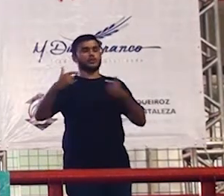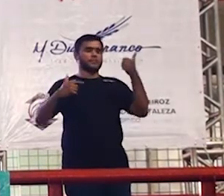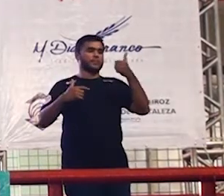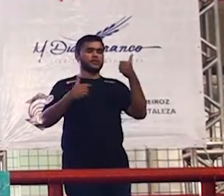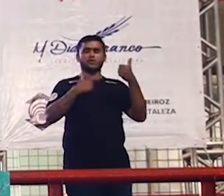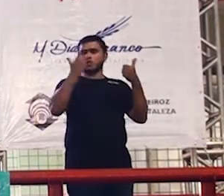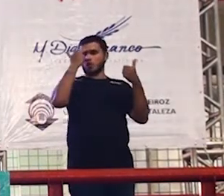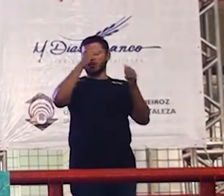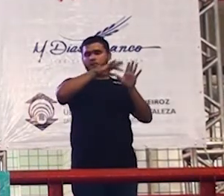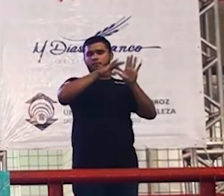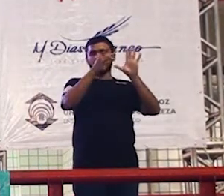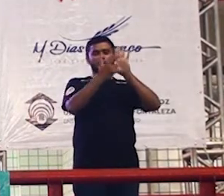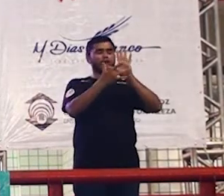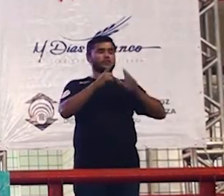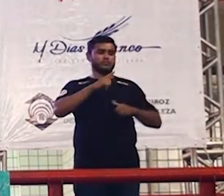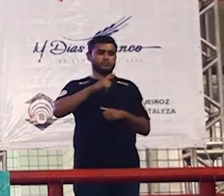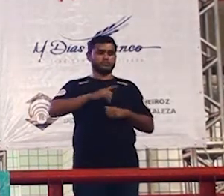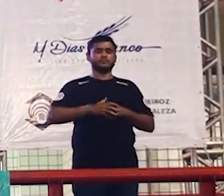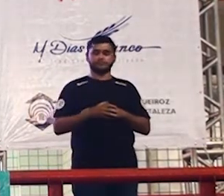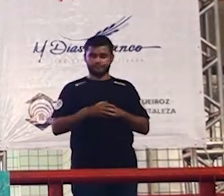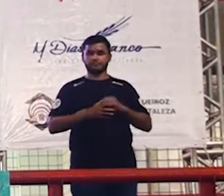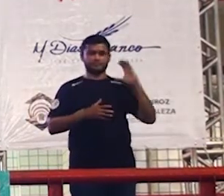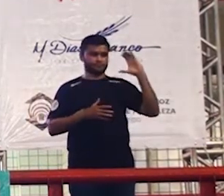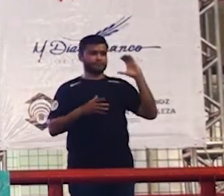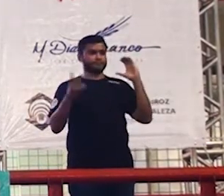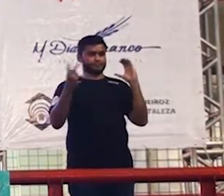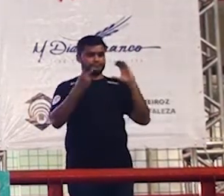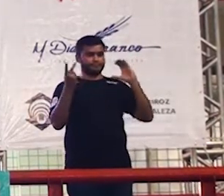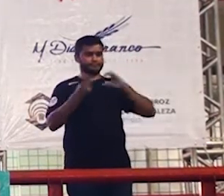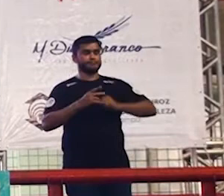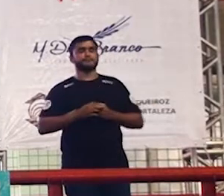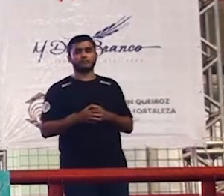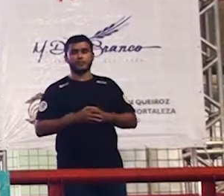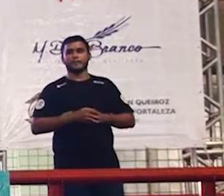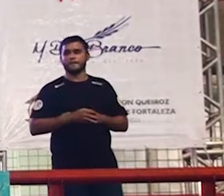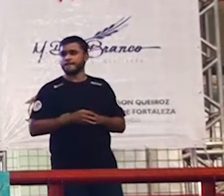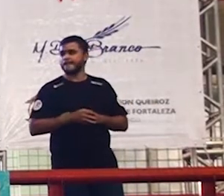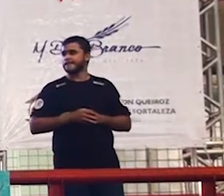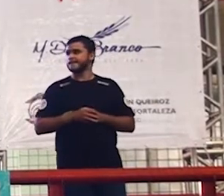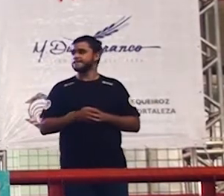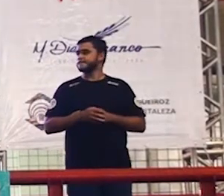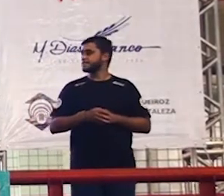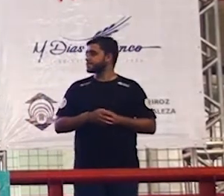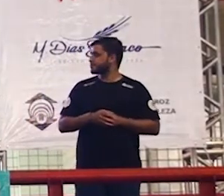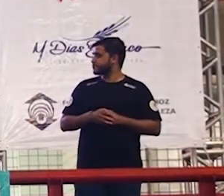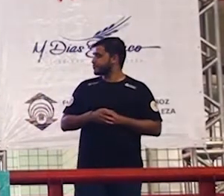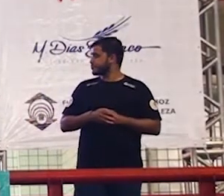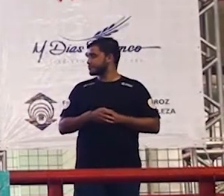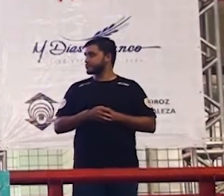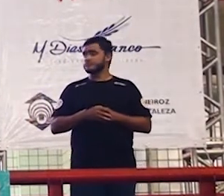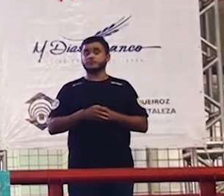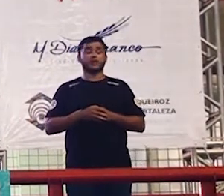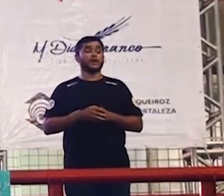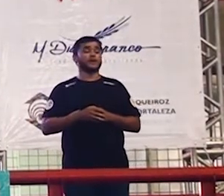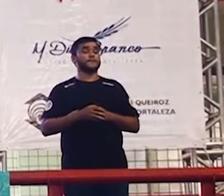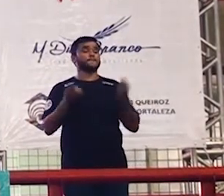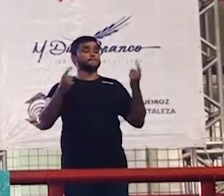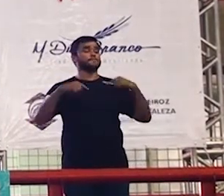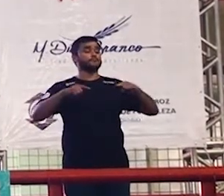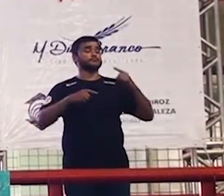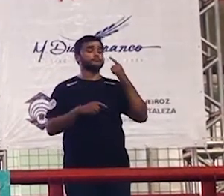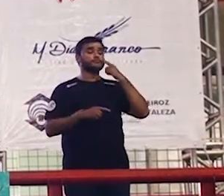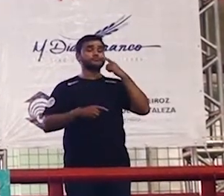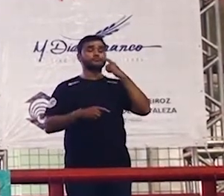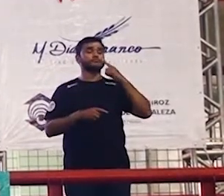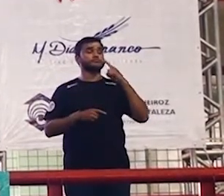pedra é metaforizada. Só no segundo, ela ganha vida e é personificada. O predomínio